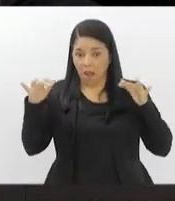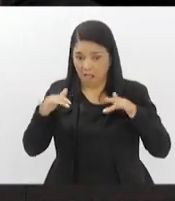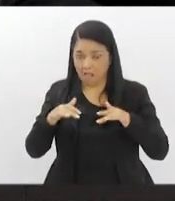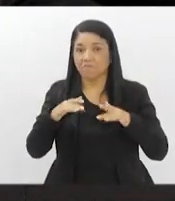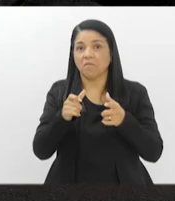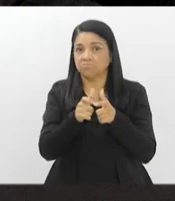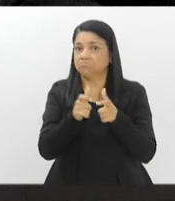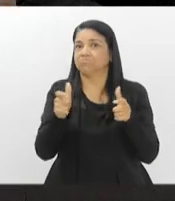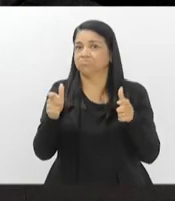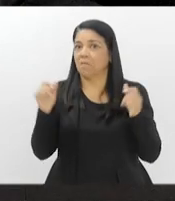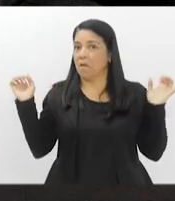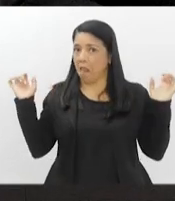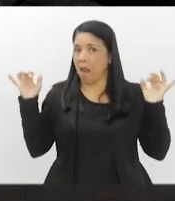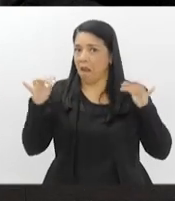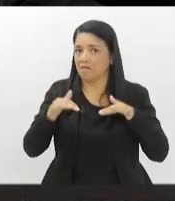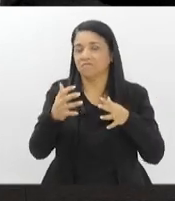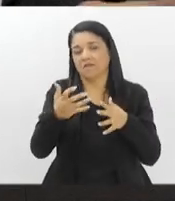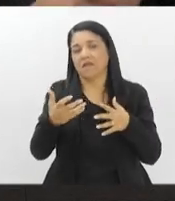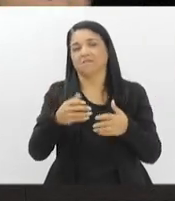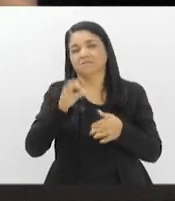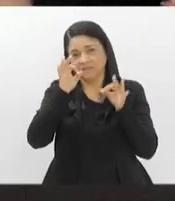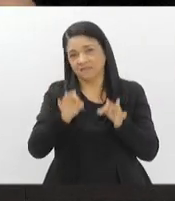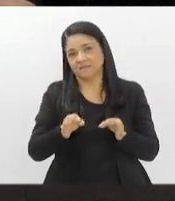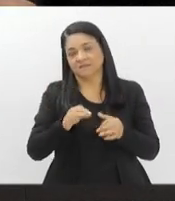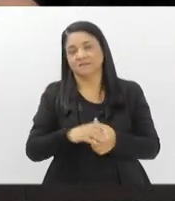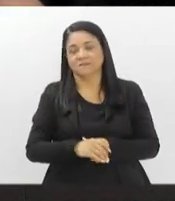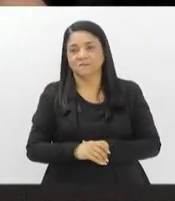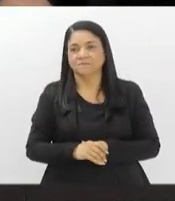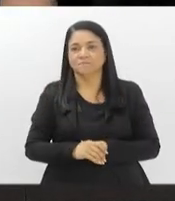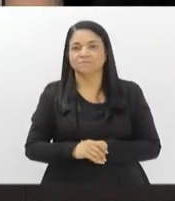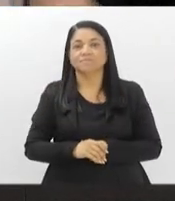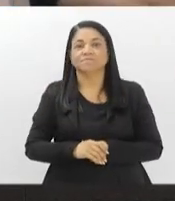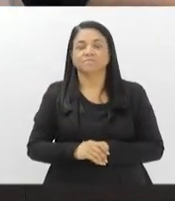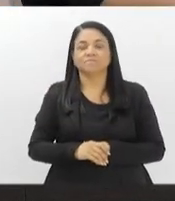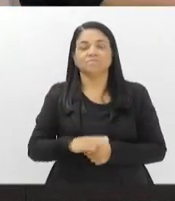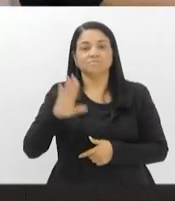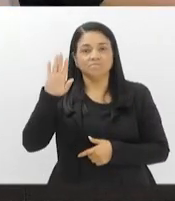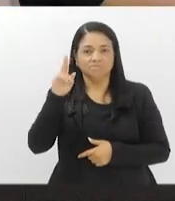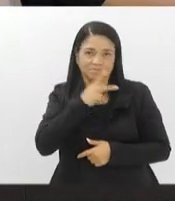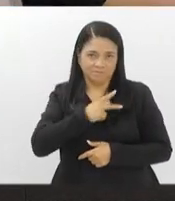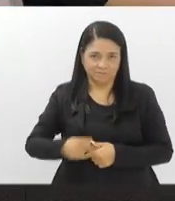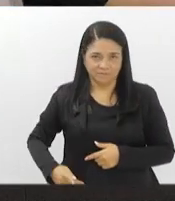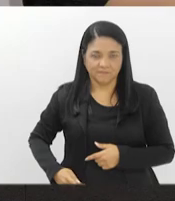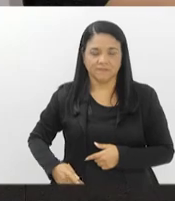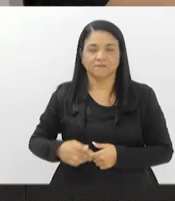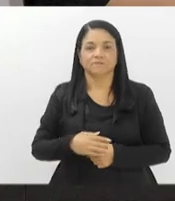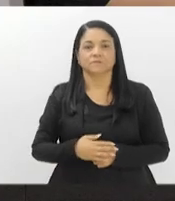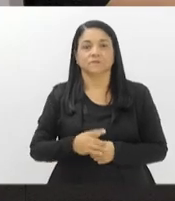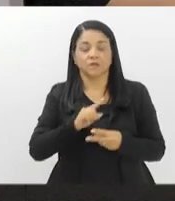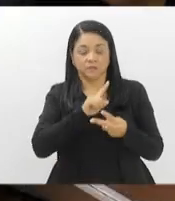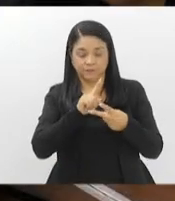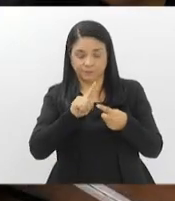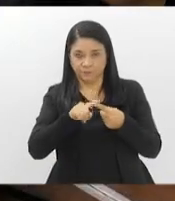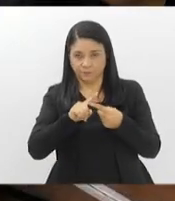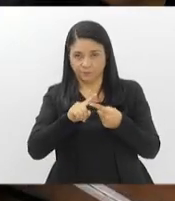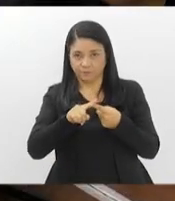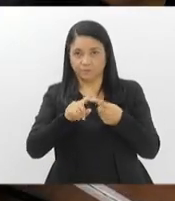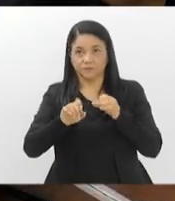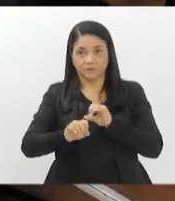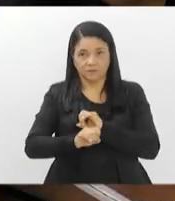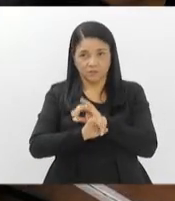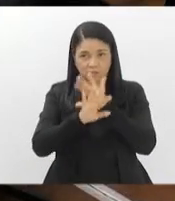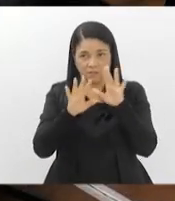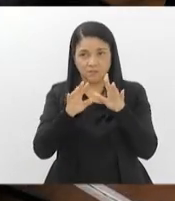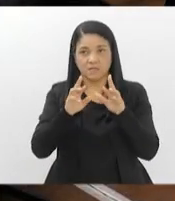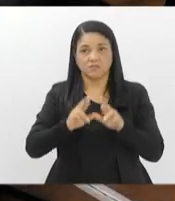certeza vai lá para auditório Presidente rapidamente eh duas coisas a primeira é só para esclarecer aqui a